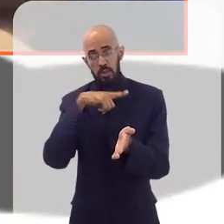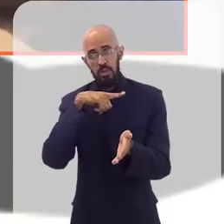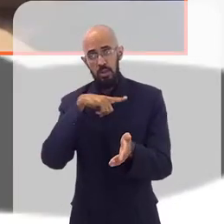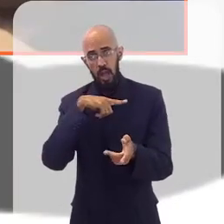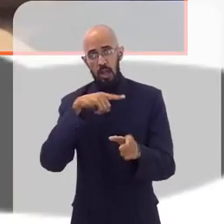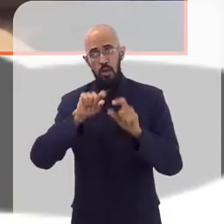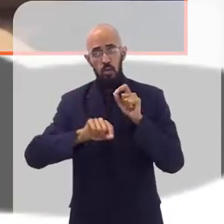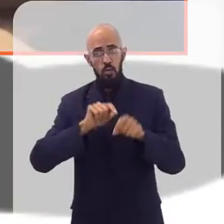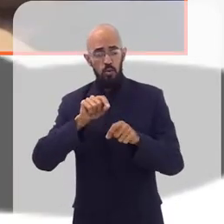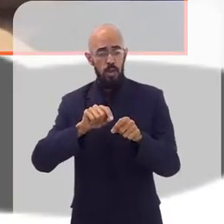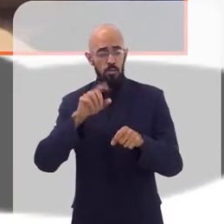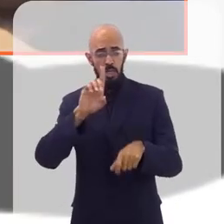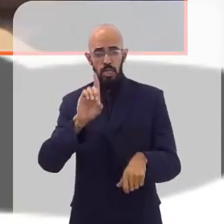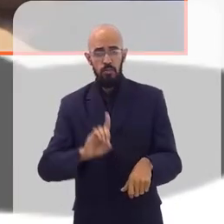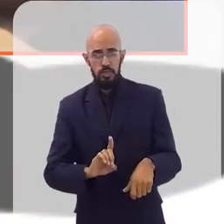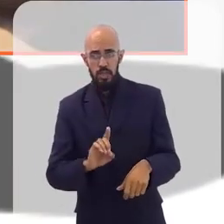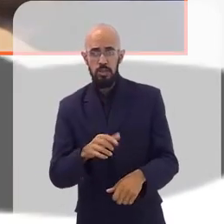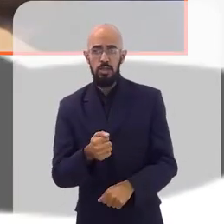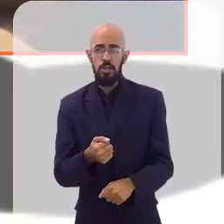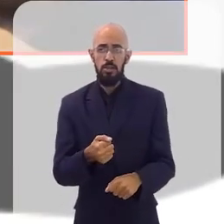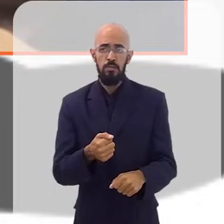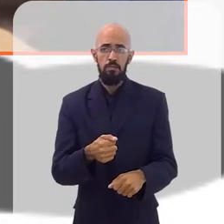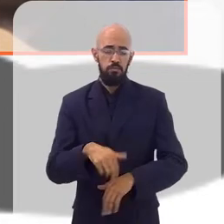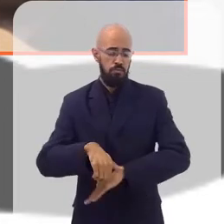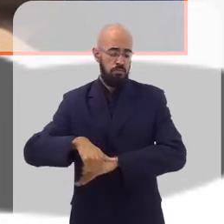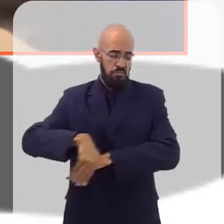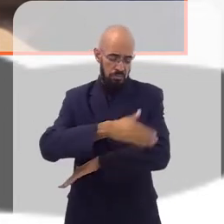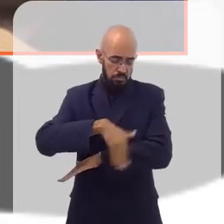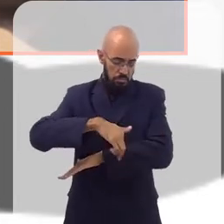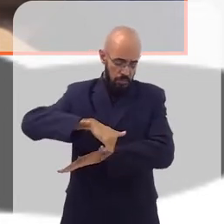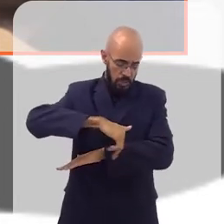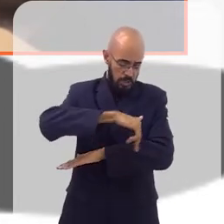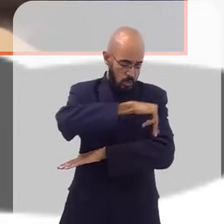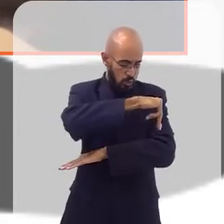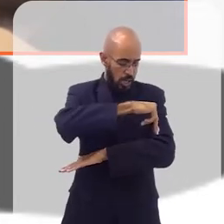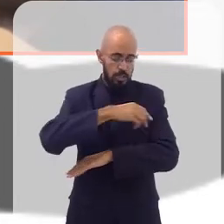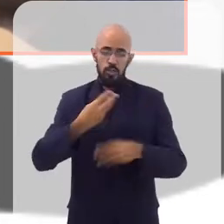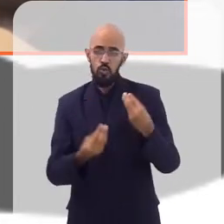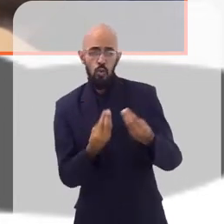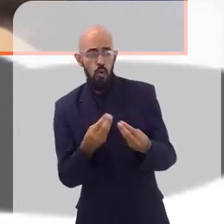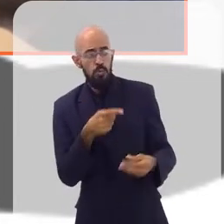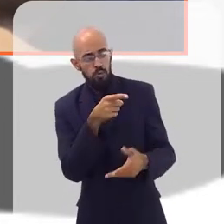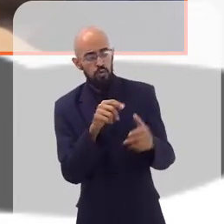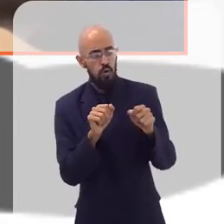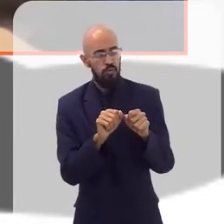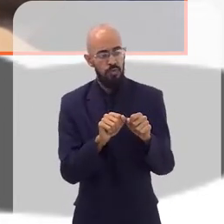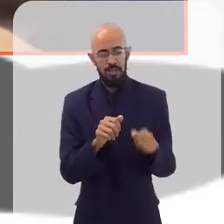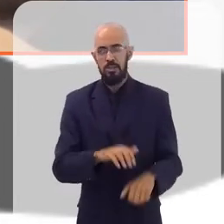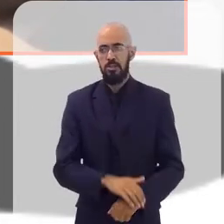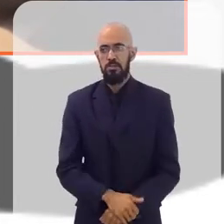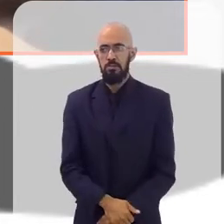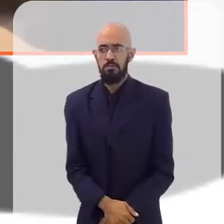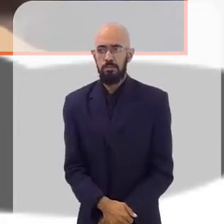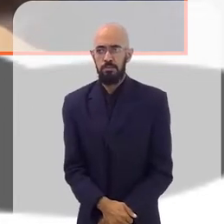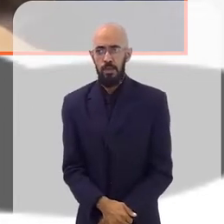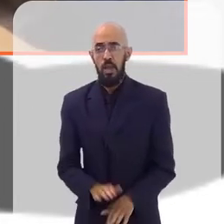algum tipo de deficiência nas calçadas como é que eu sou atua efetivamente